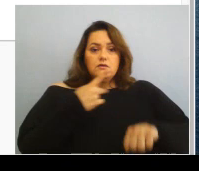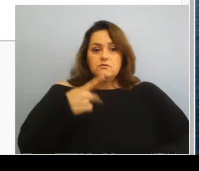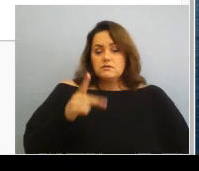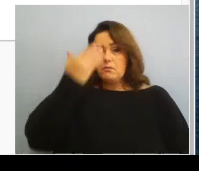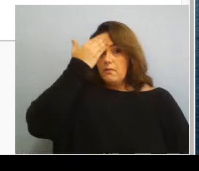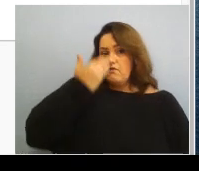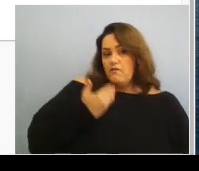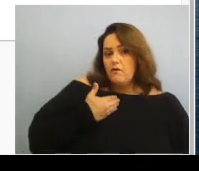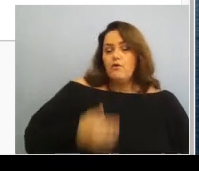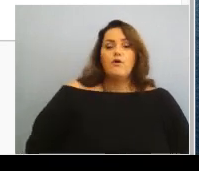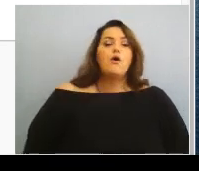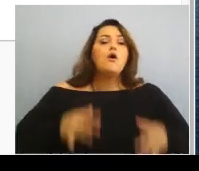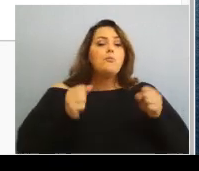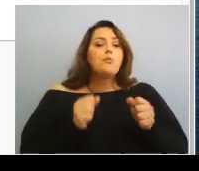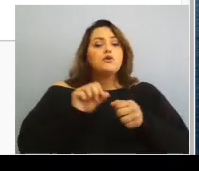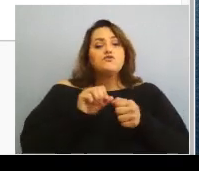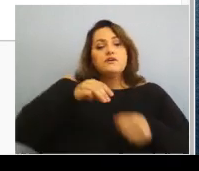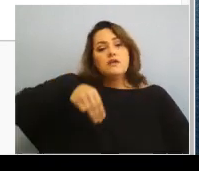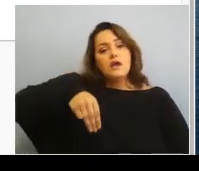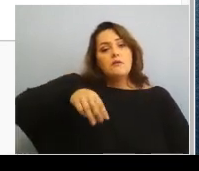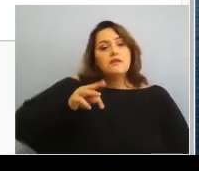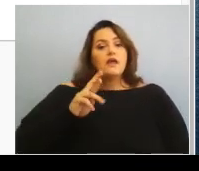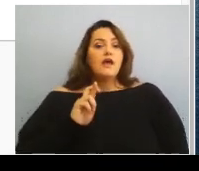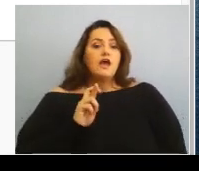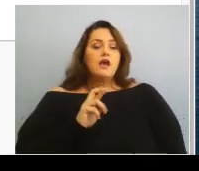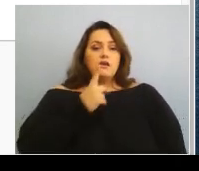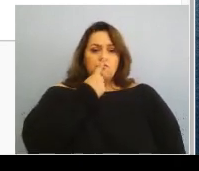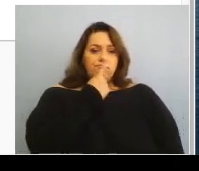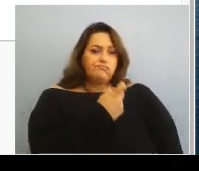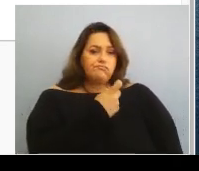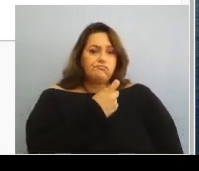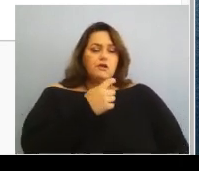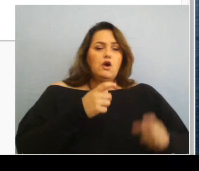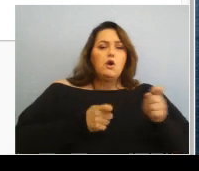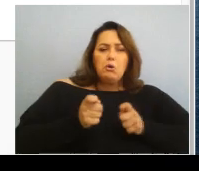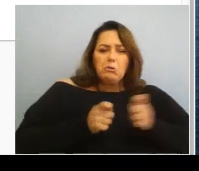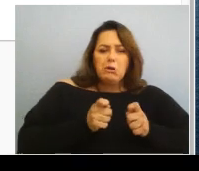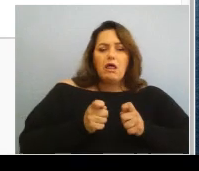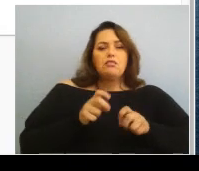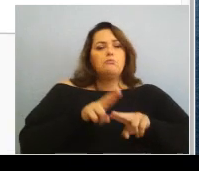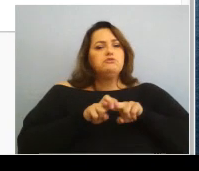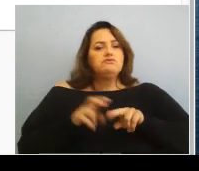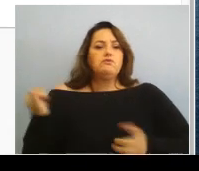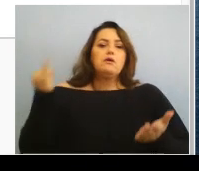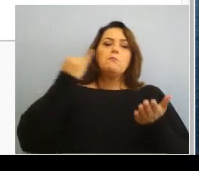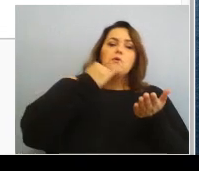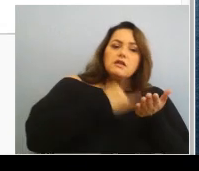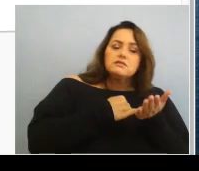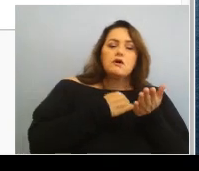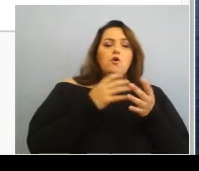perfil. Você pode fazer um MTR para resíduos controlados, que é o caso de importação. E você finalmente pode fazer